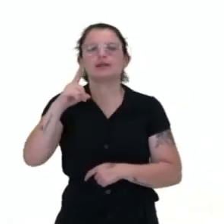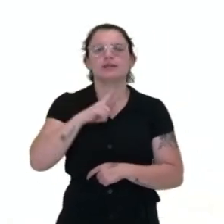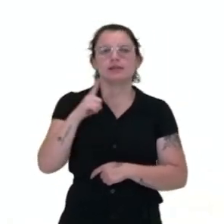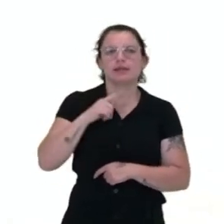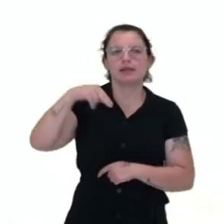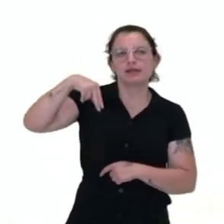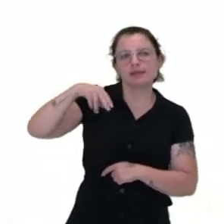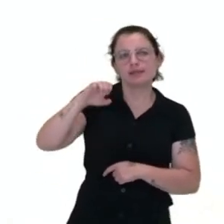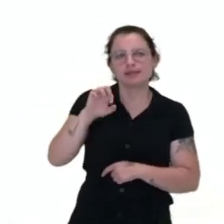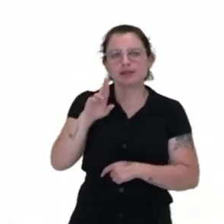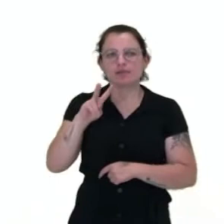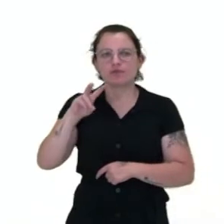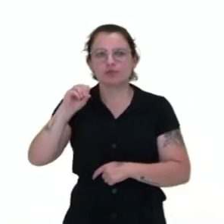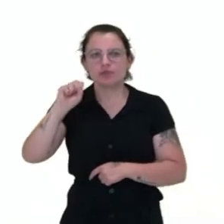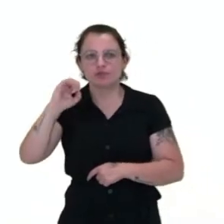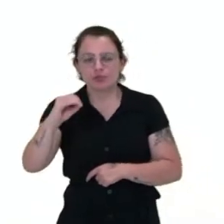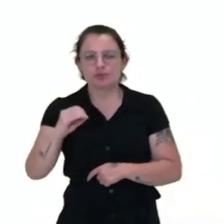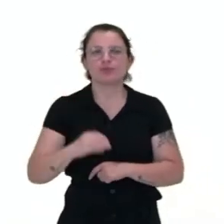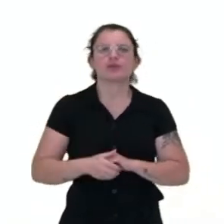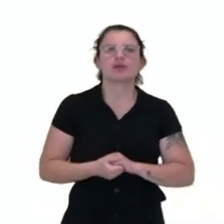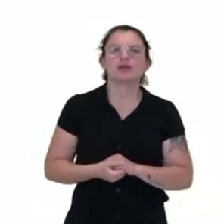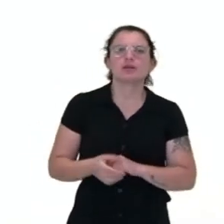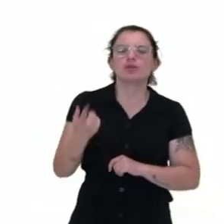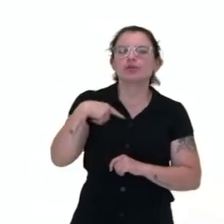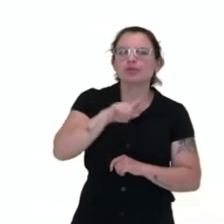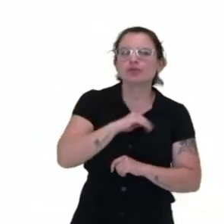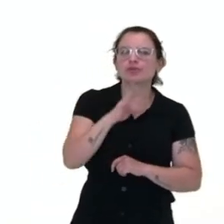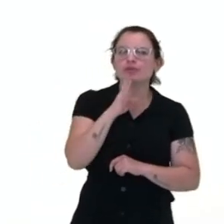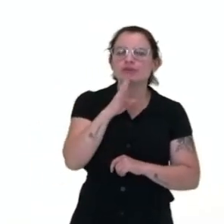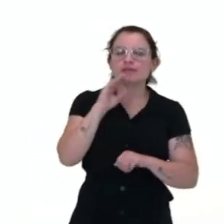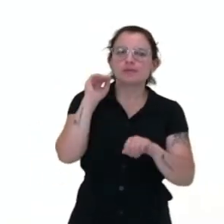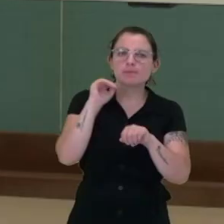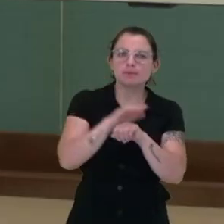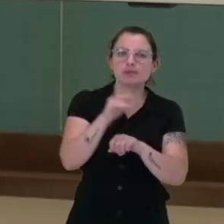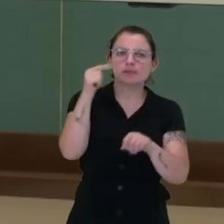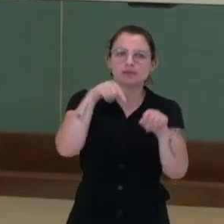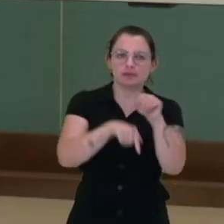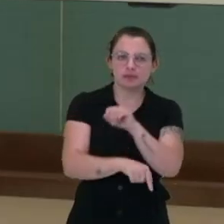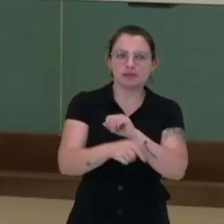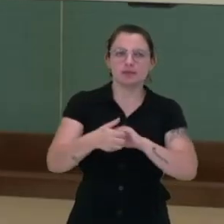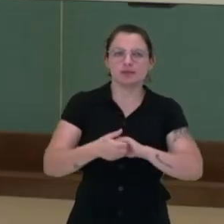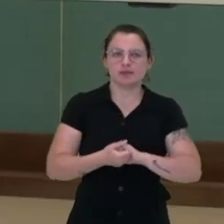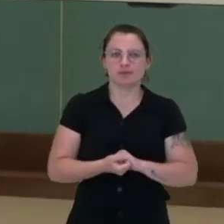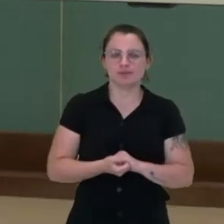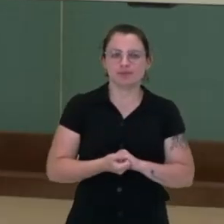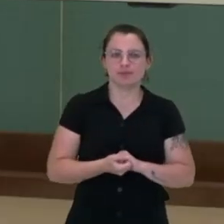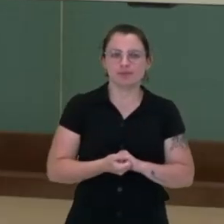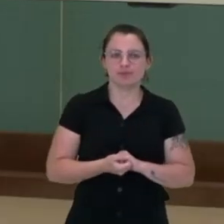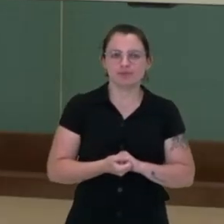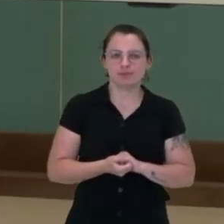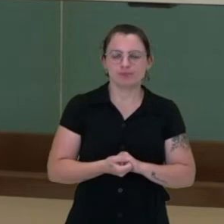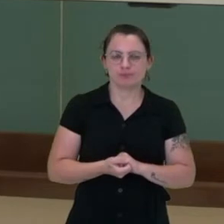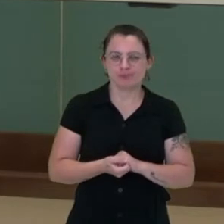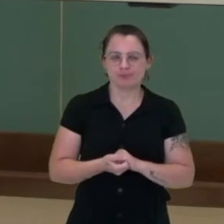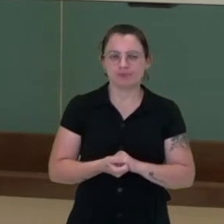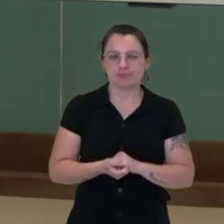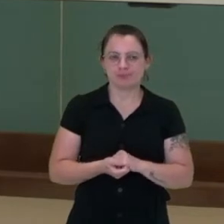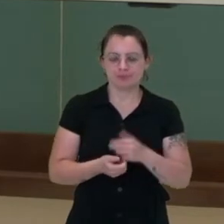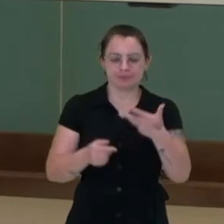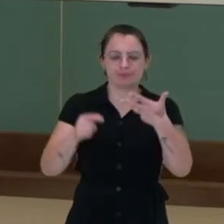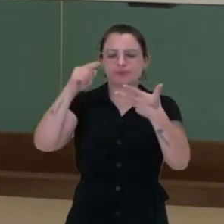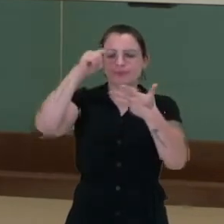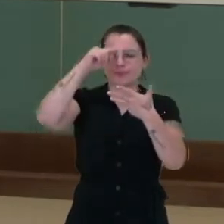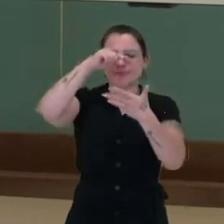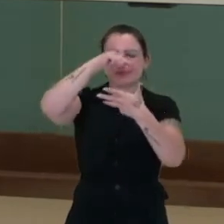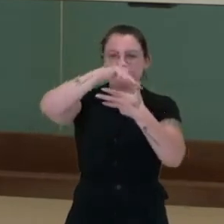nervoso. Nessa aula, nós vamos conhecer mais sobre o tecido epitelial e o tecido conjuntivo. Então, vamos conhecer